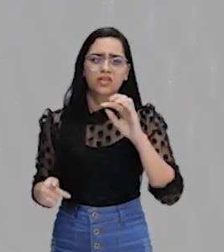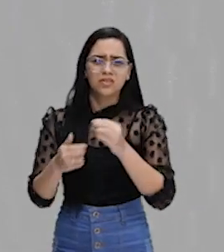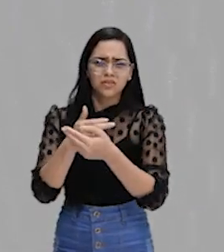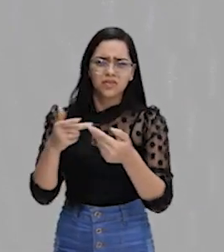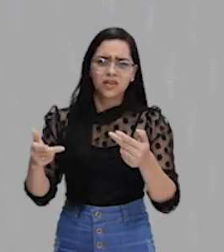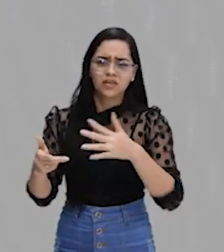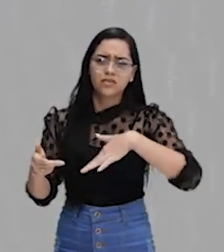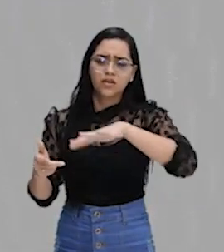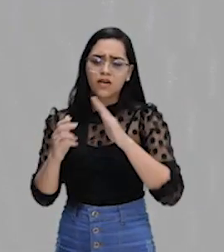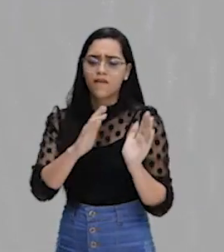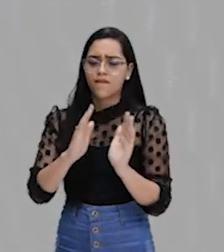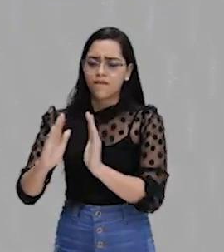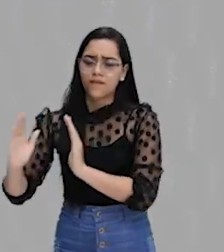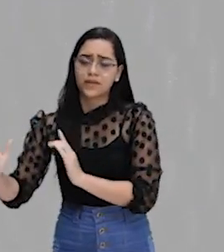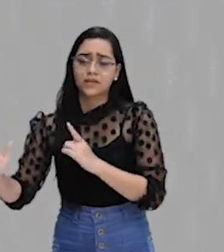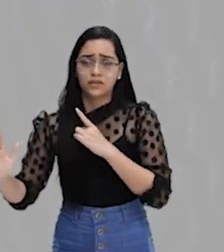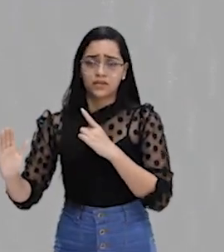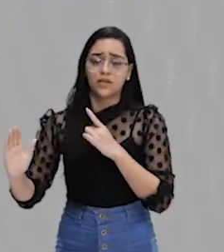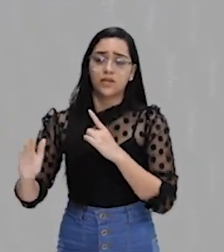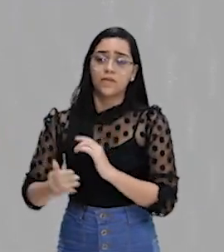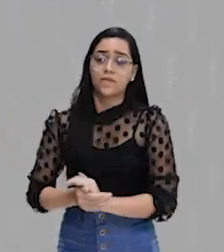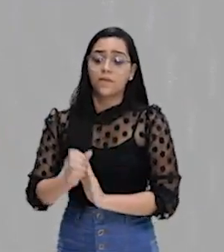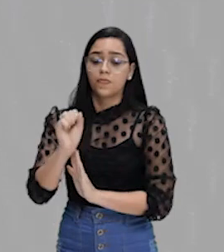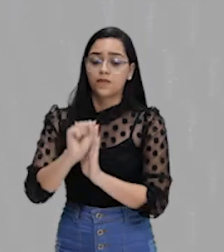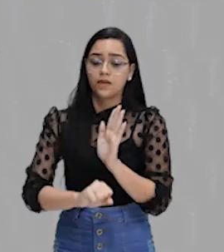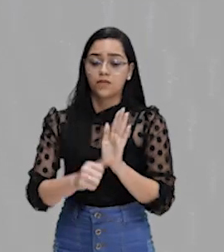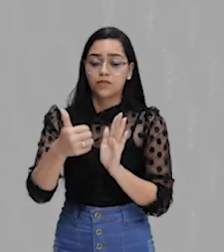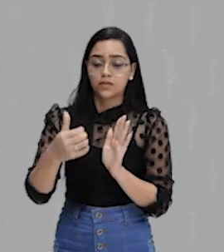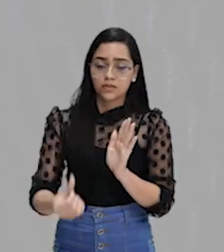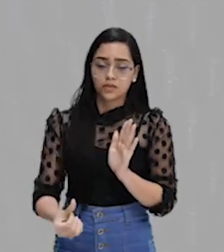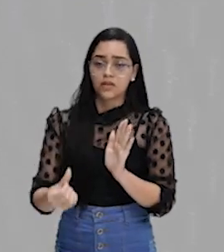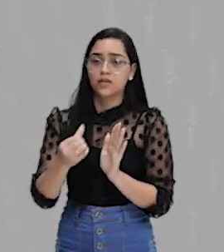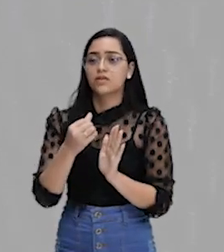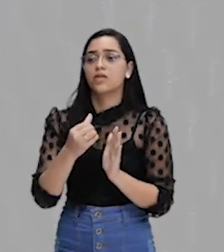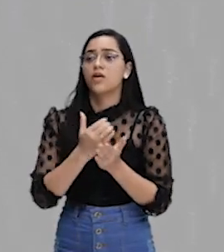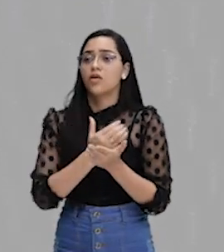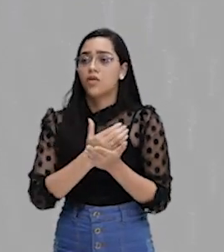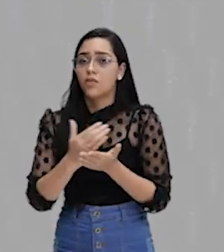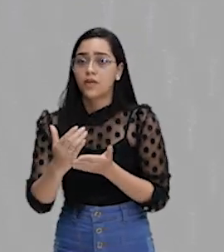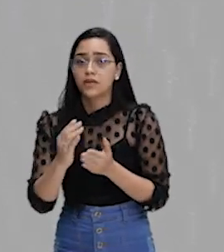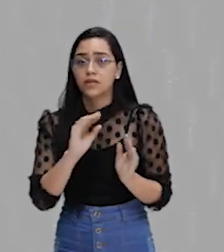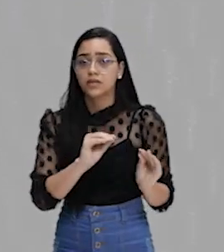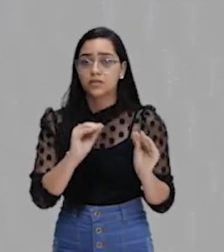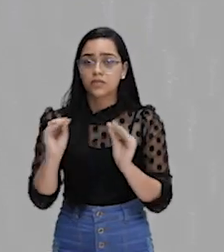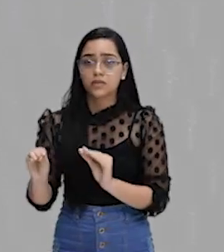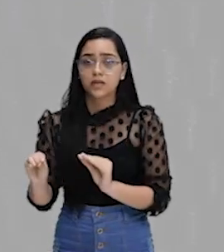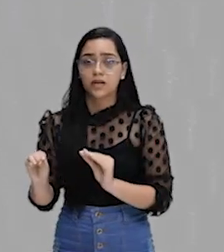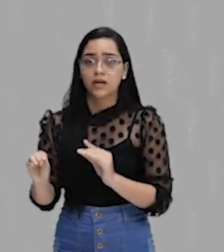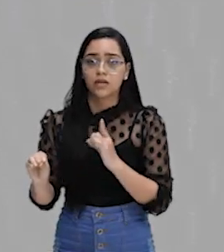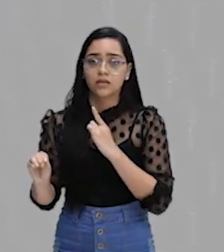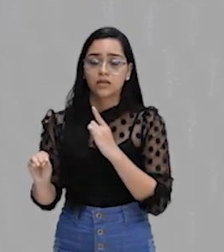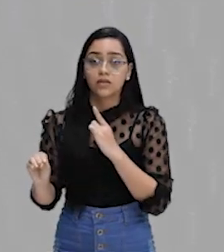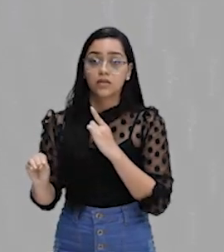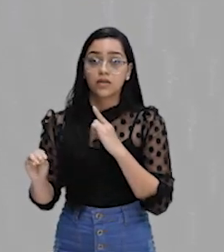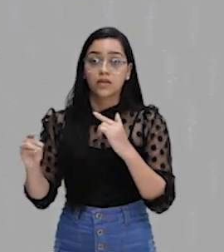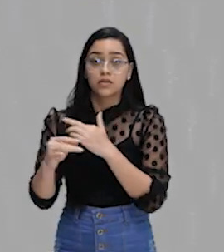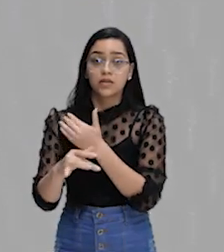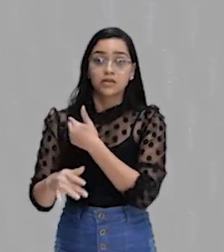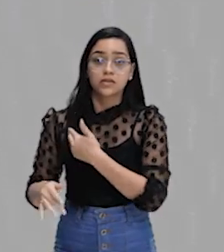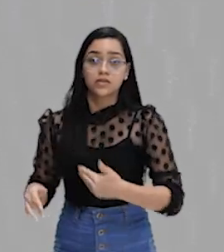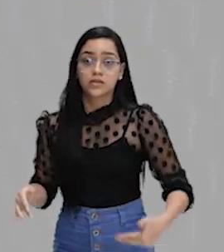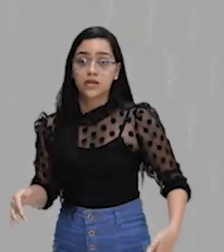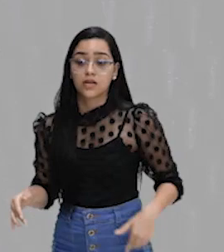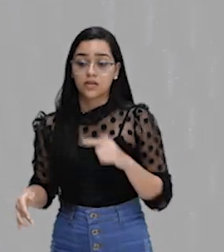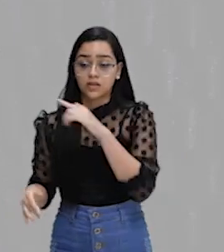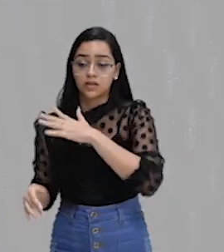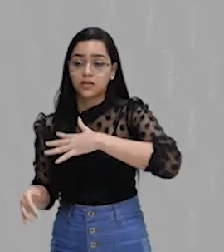né, dentro aí dessas republiquetas. A partir do século XVI, ele começa a se deslocar aqui dessas cidades-estados